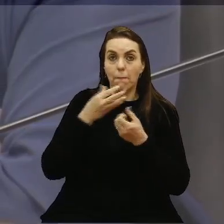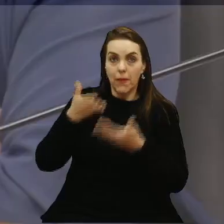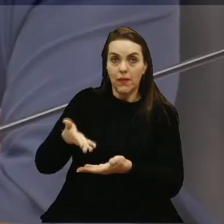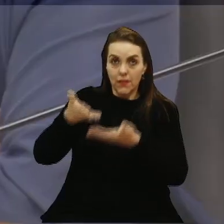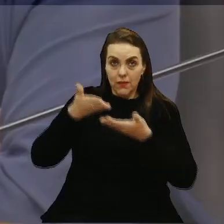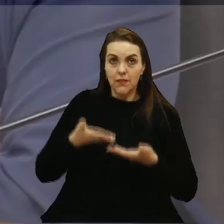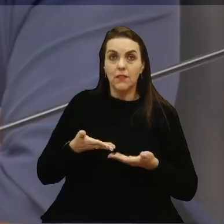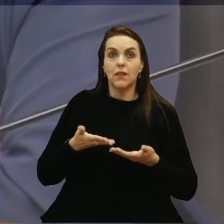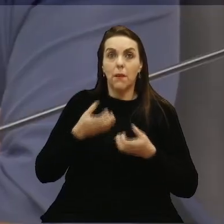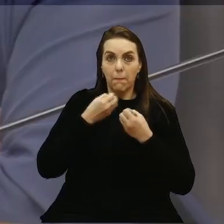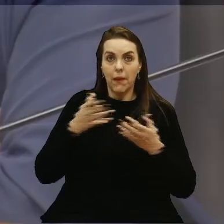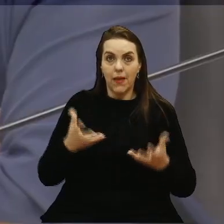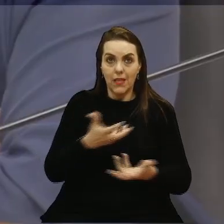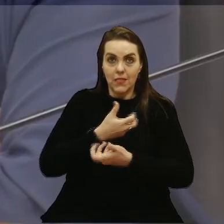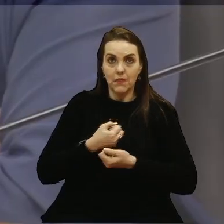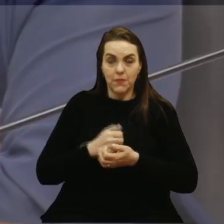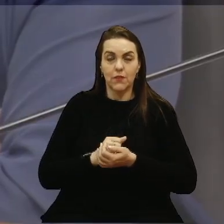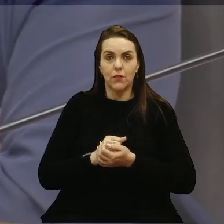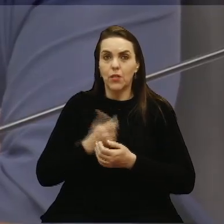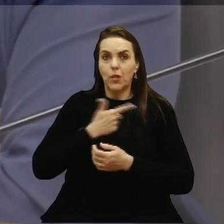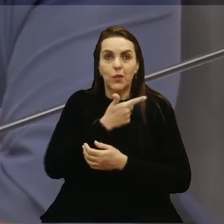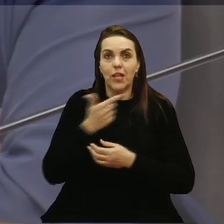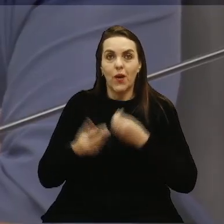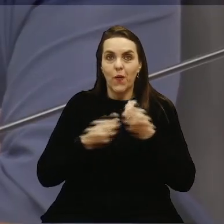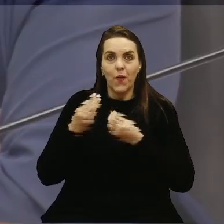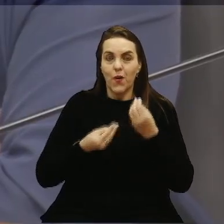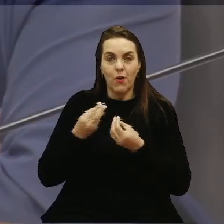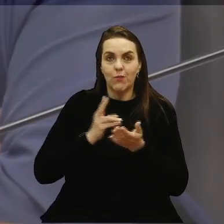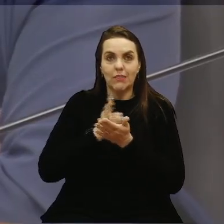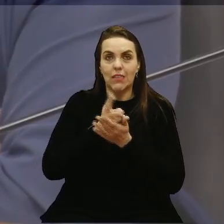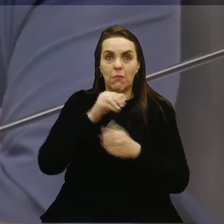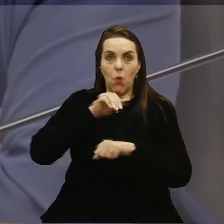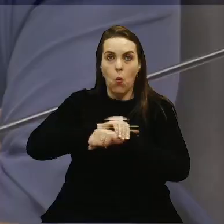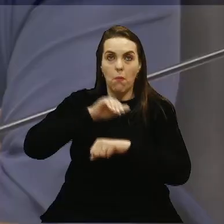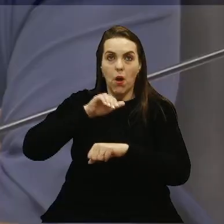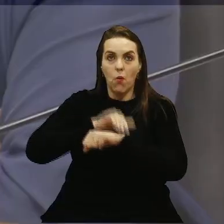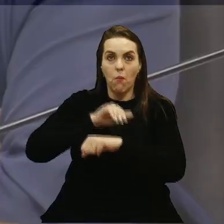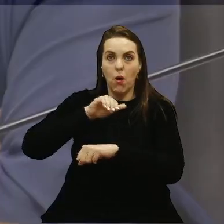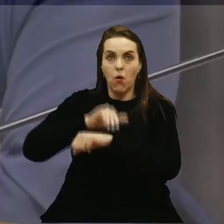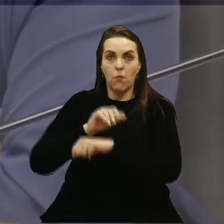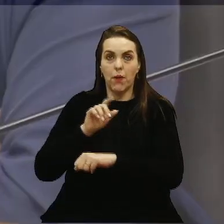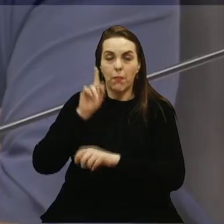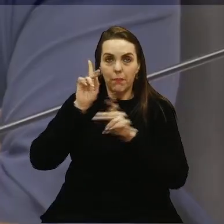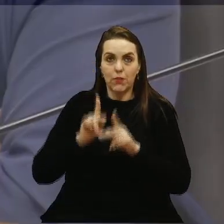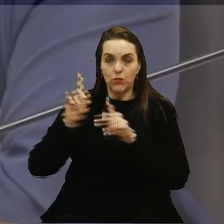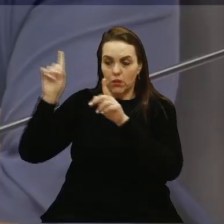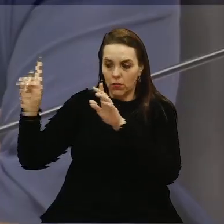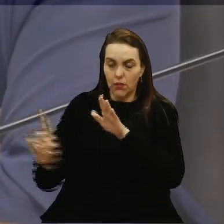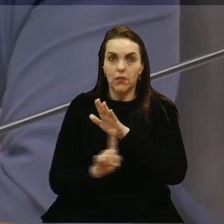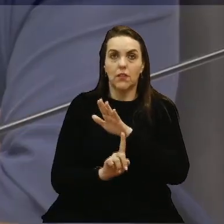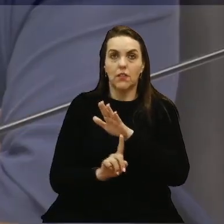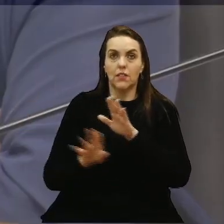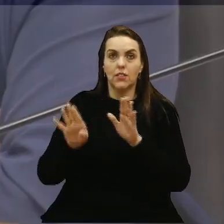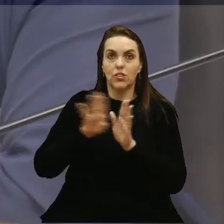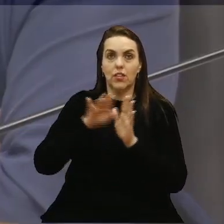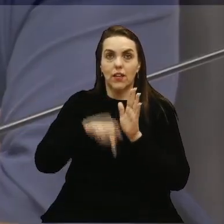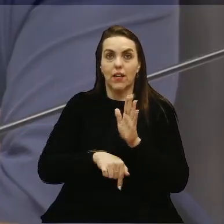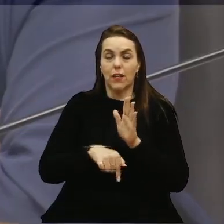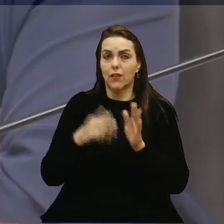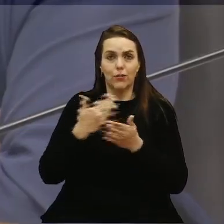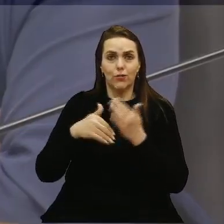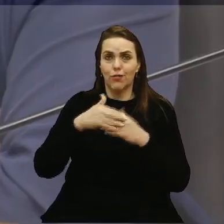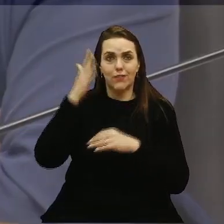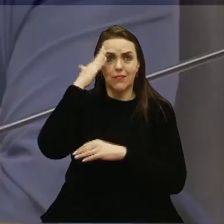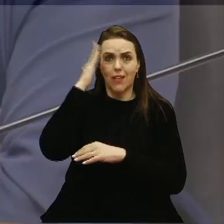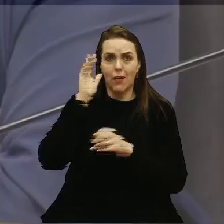recebido. Não tem como a gente sempre culpar aquele que vem para cá, porque todos sabem que nós somos